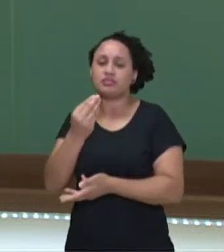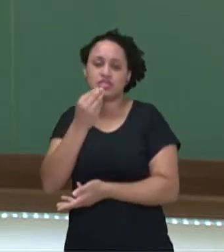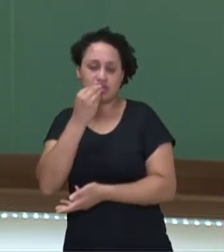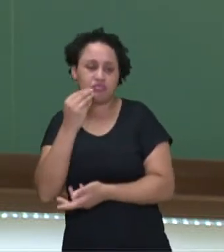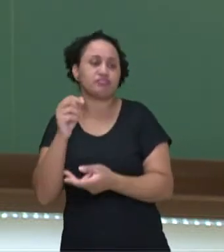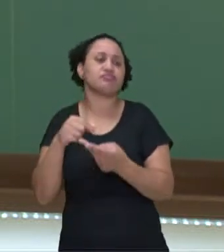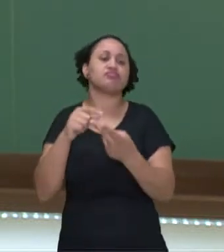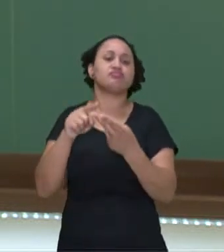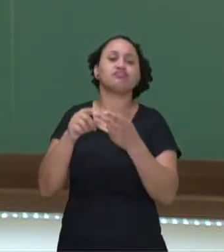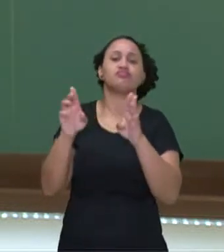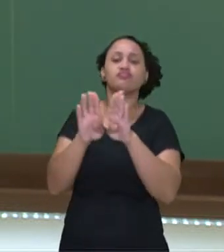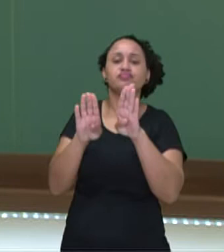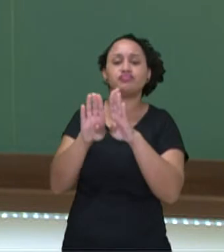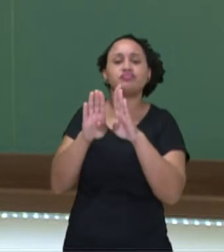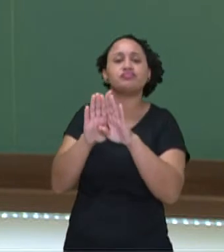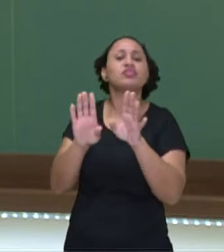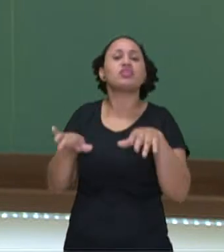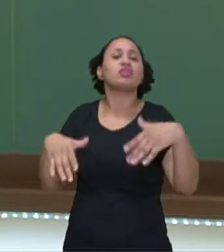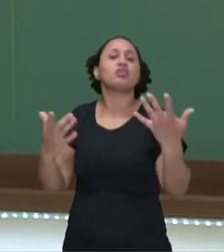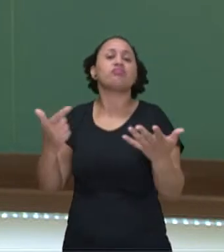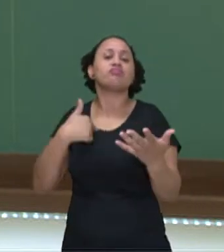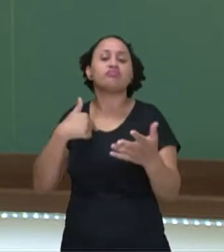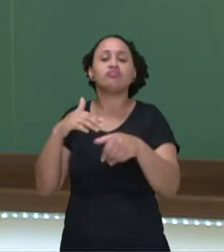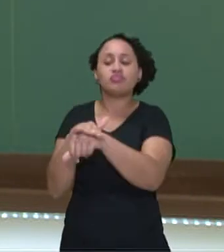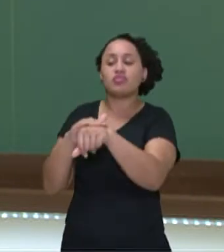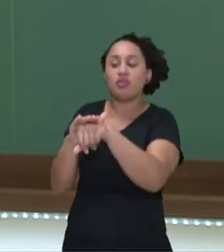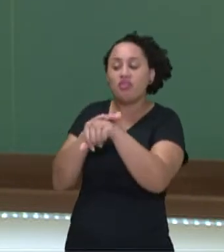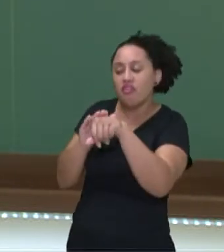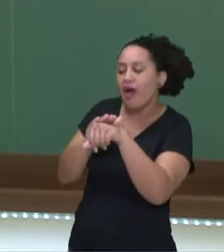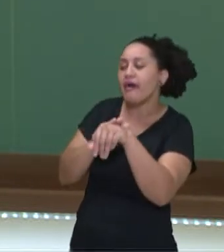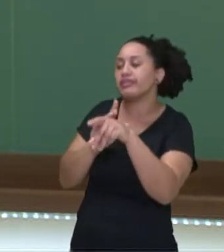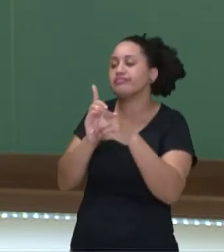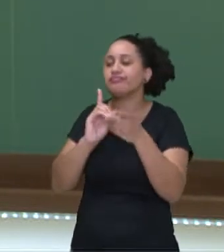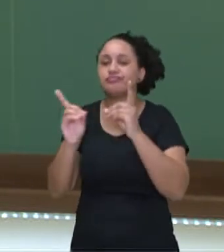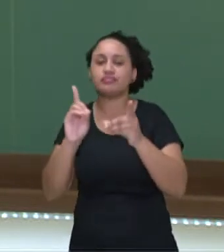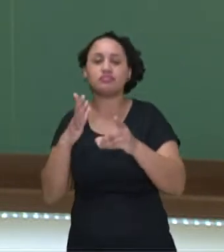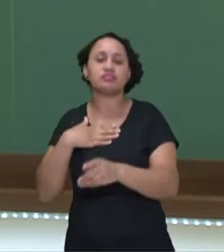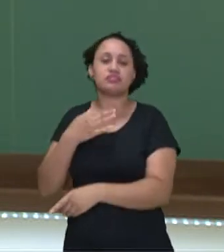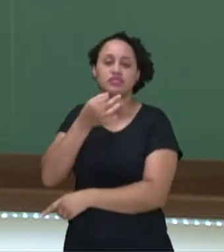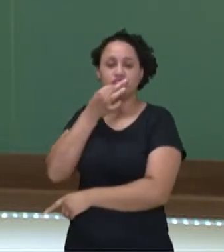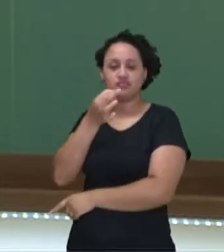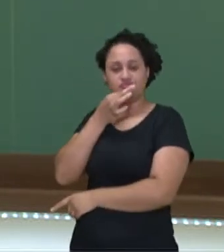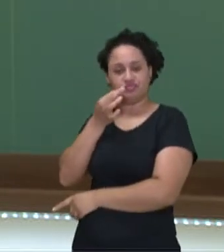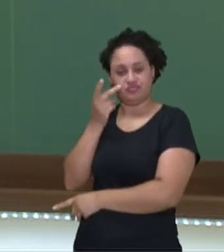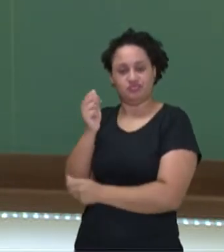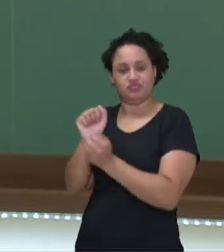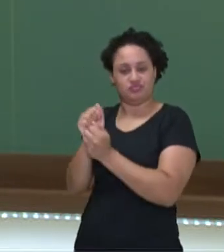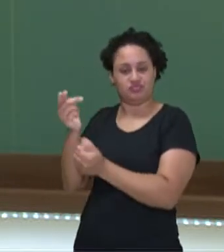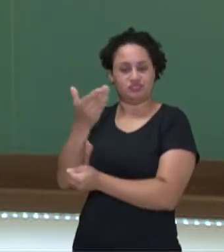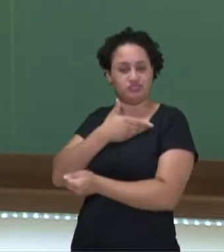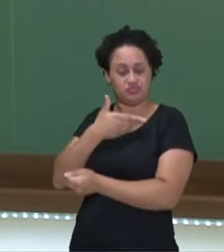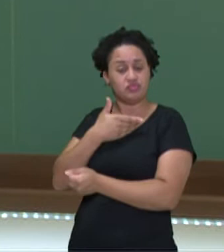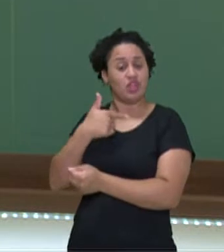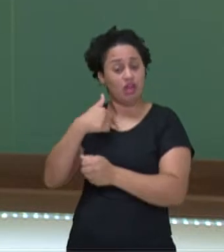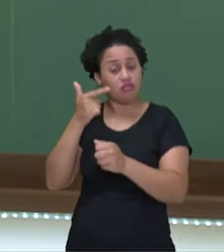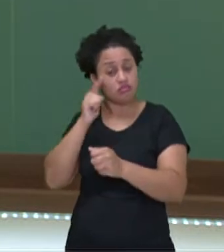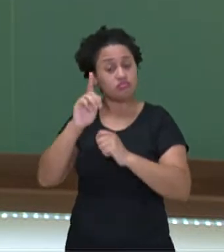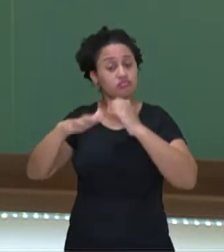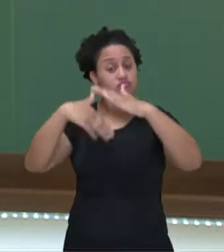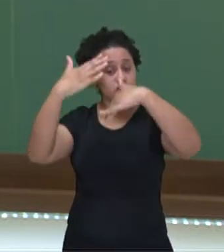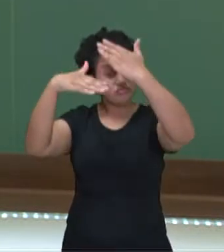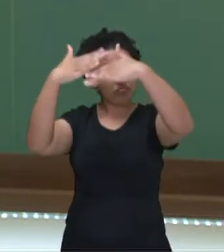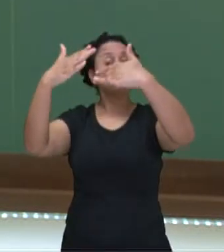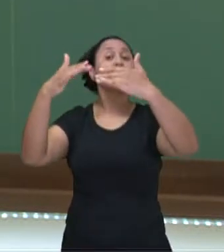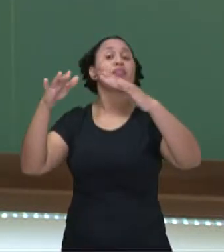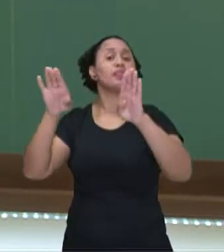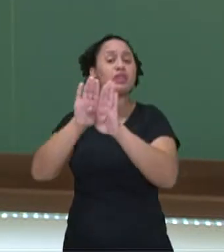ou quando de repente eu converso, discuto sobre minhas opiniões com os meus amigos, eu estou me desenvolvendo, eu